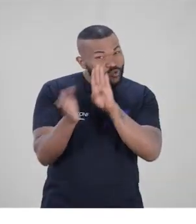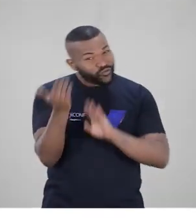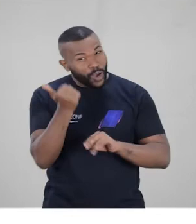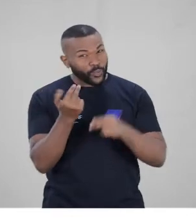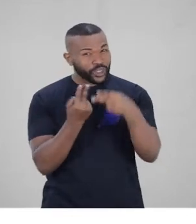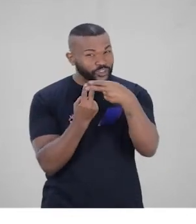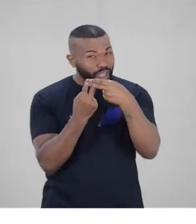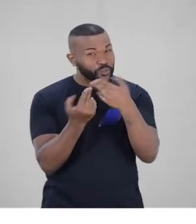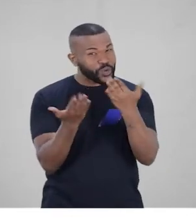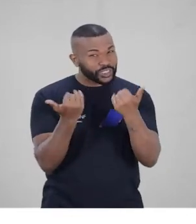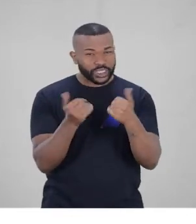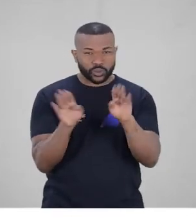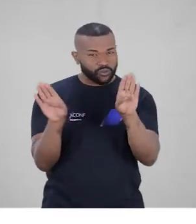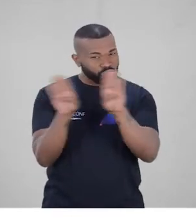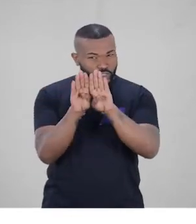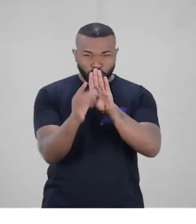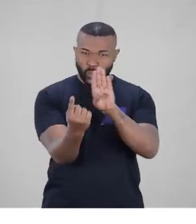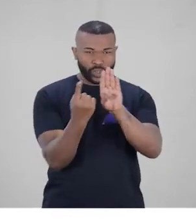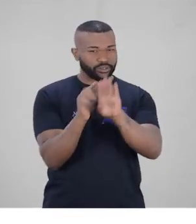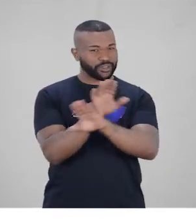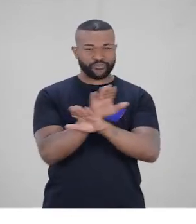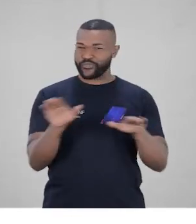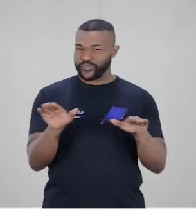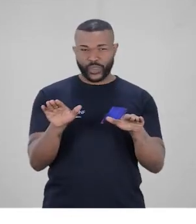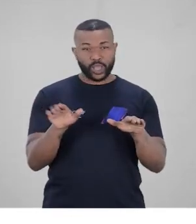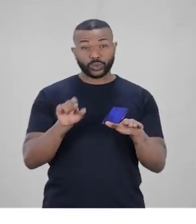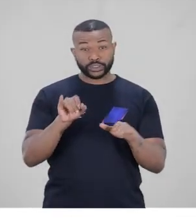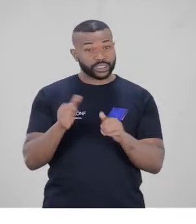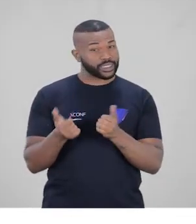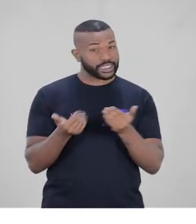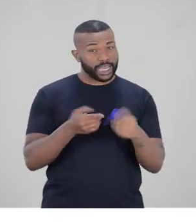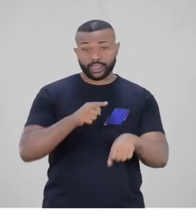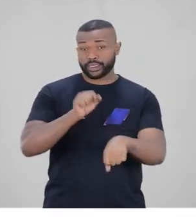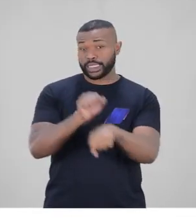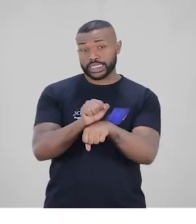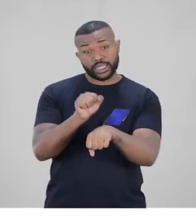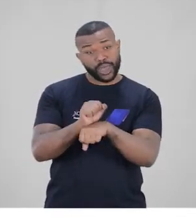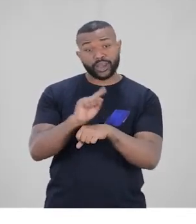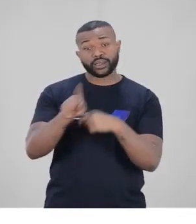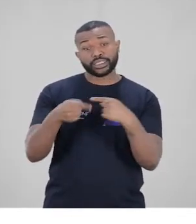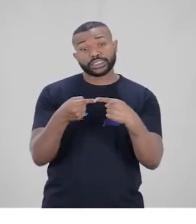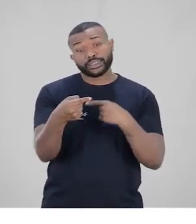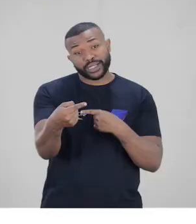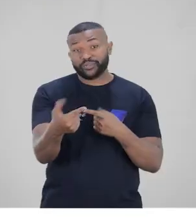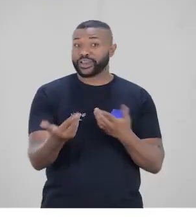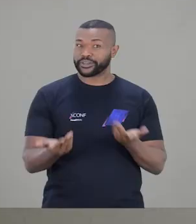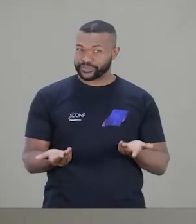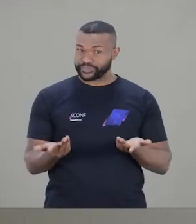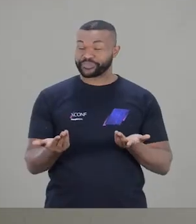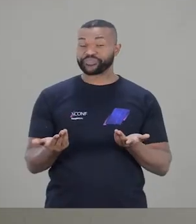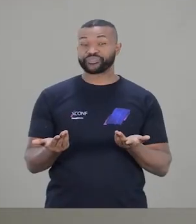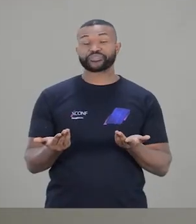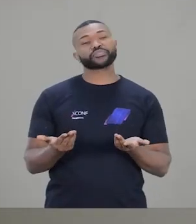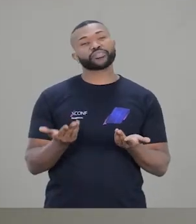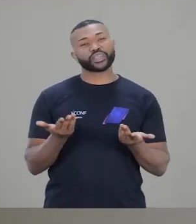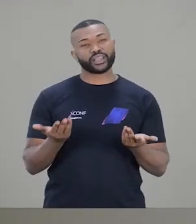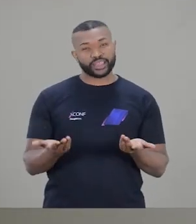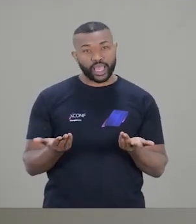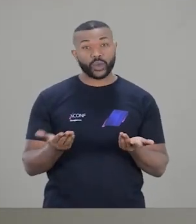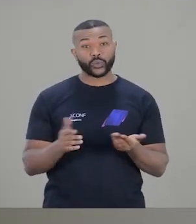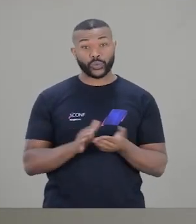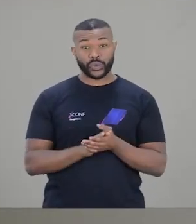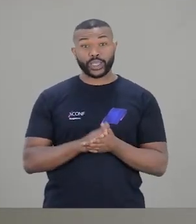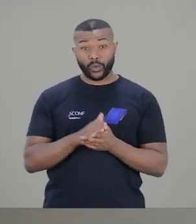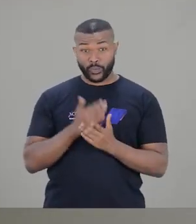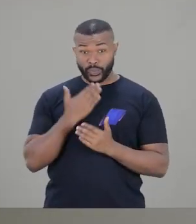do trem fechou ali, ninguém mais entra. Se tiver alguma entrega, vai precisar esperar a release da semana que vem, tá? Então,